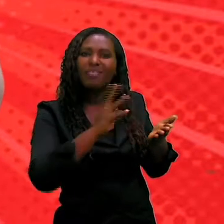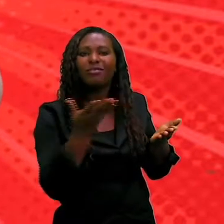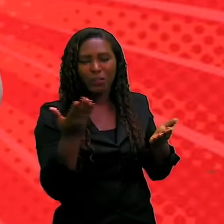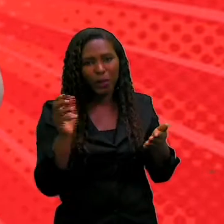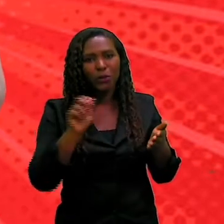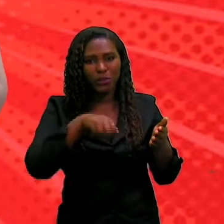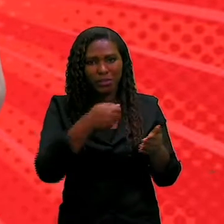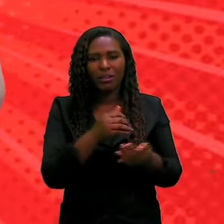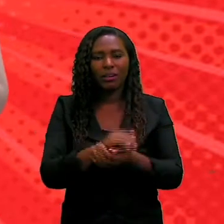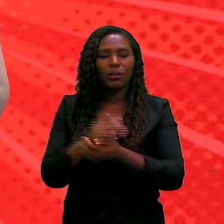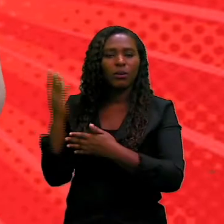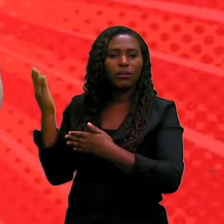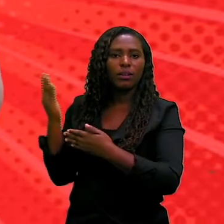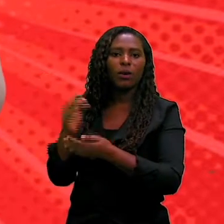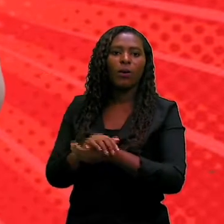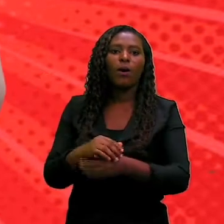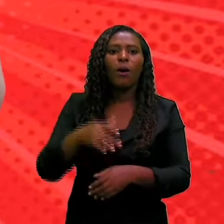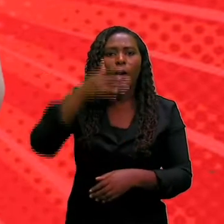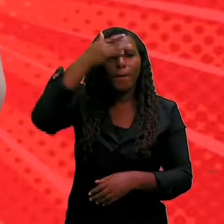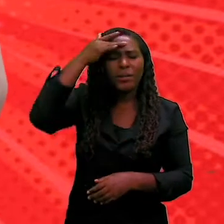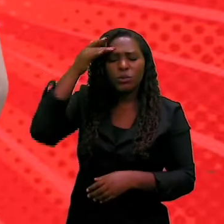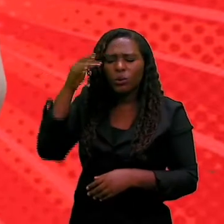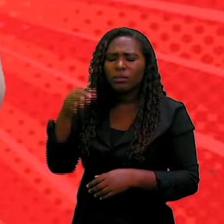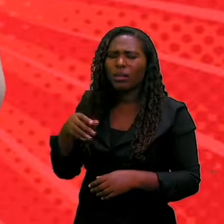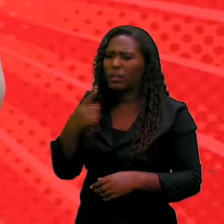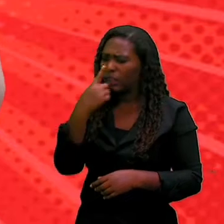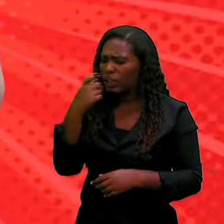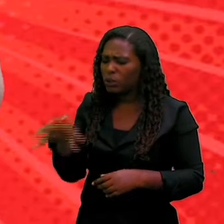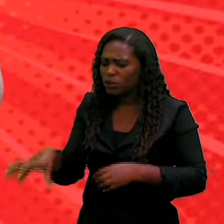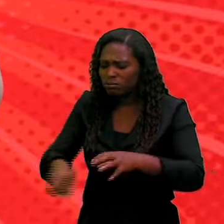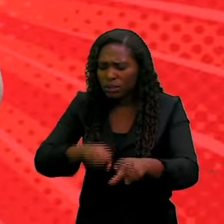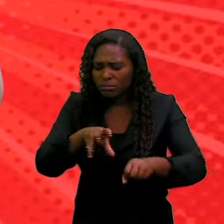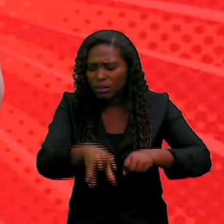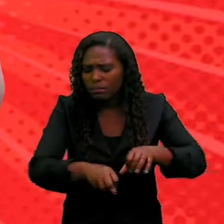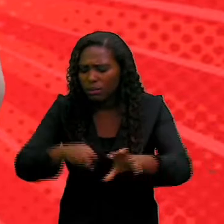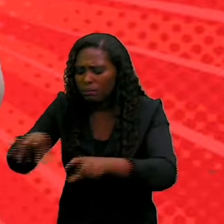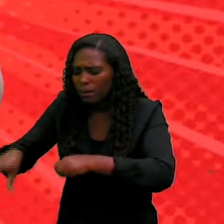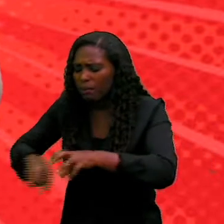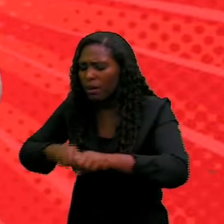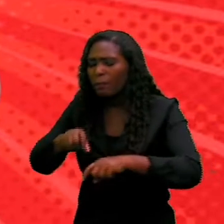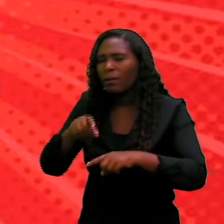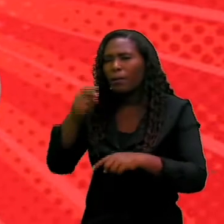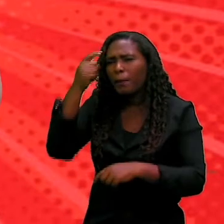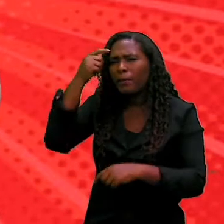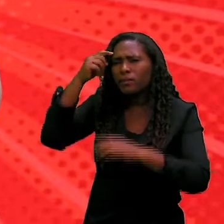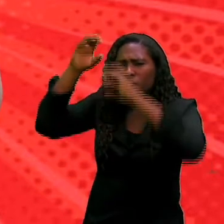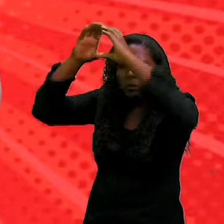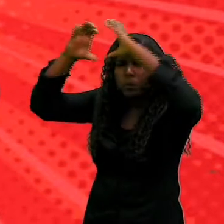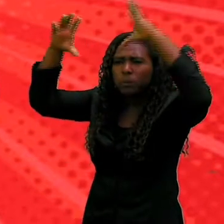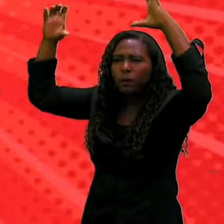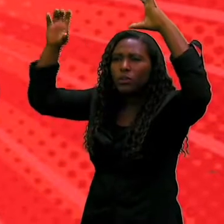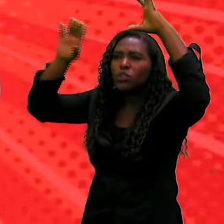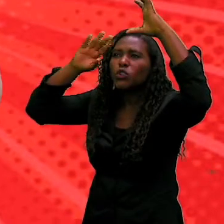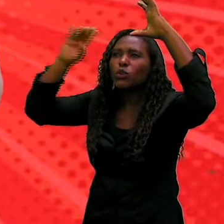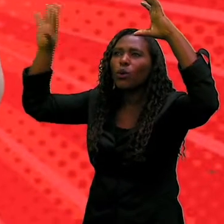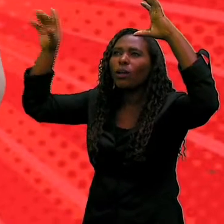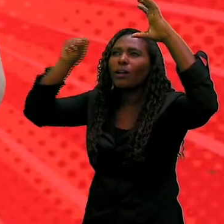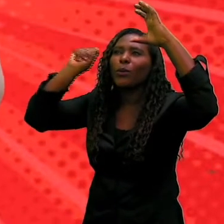mesmo? Agora, já olha o segundo quadro. Nós temos a linguagem verbal, representado